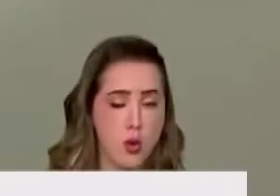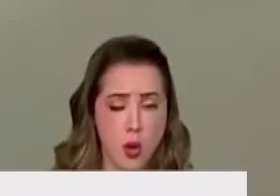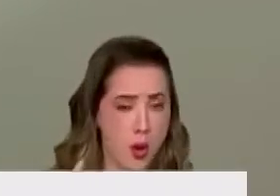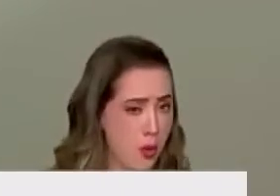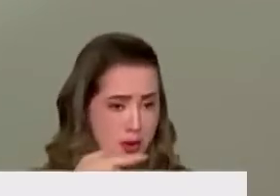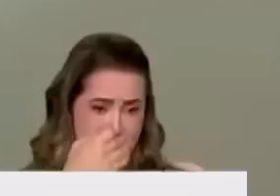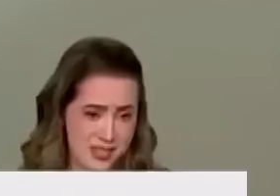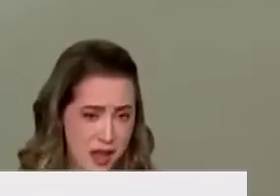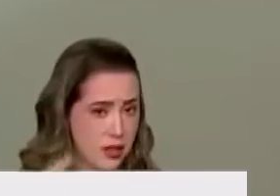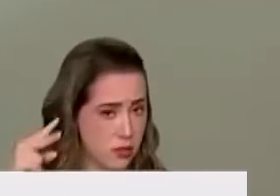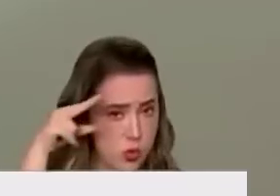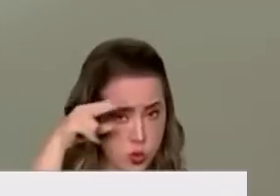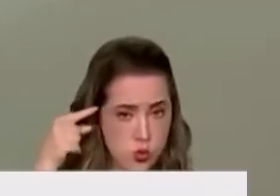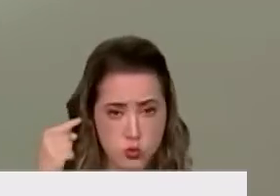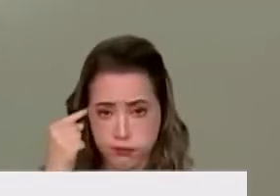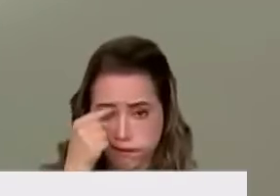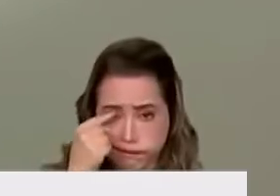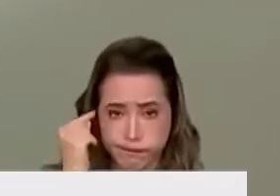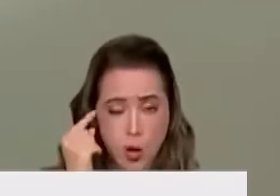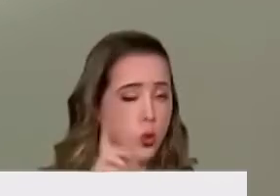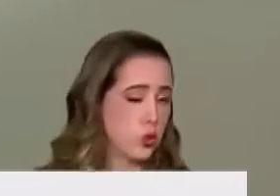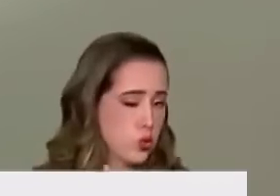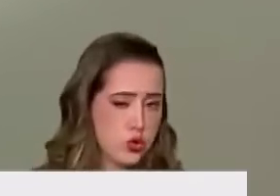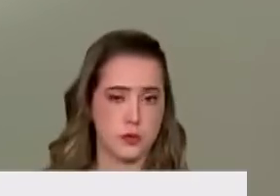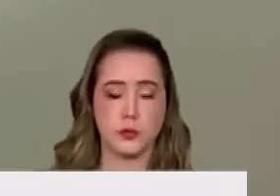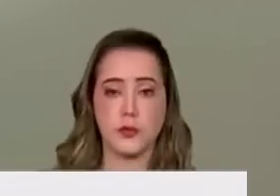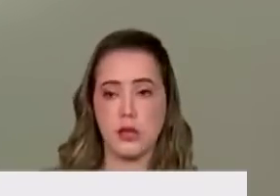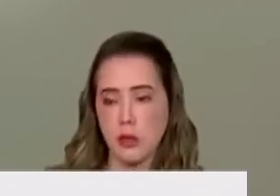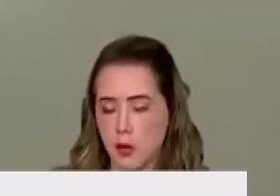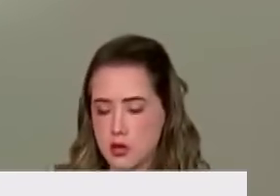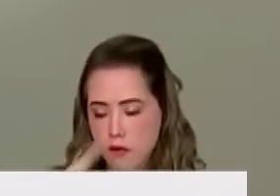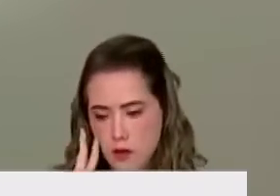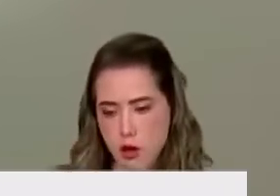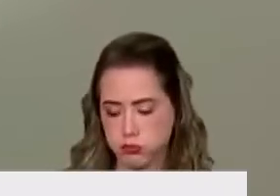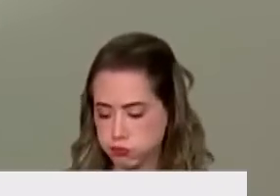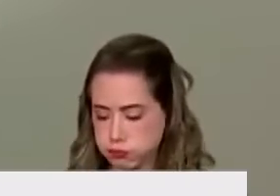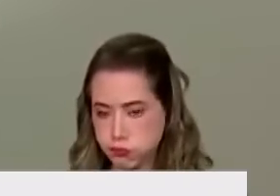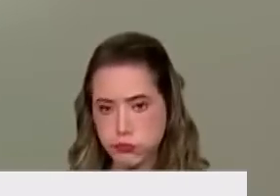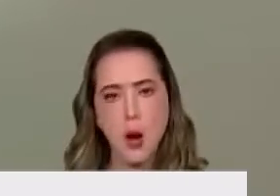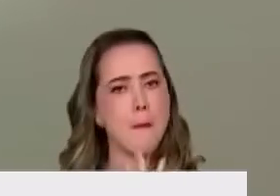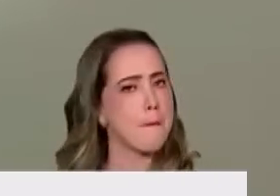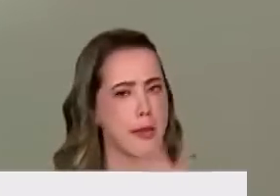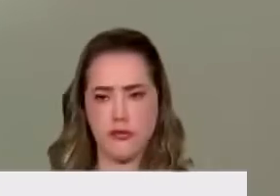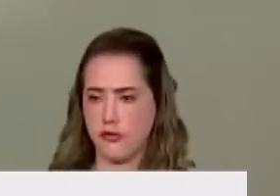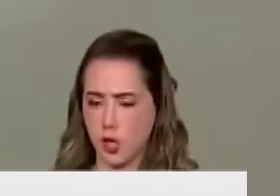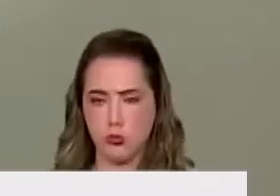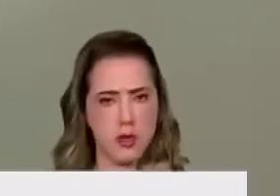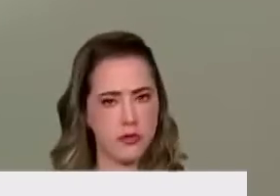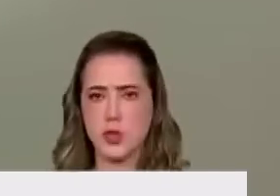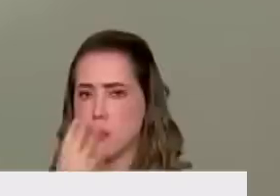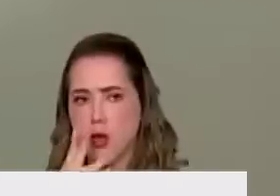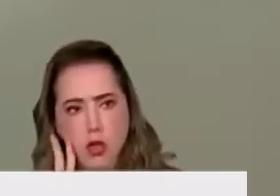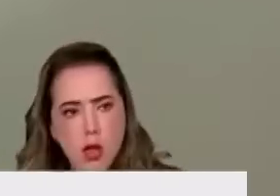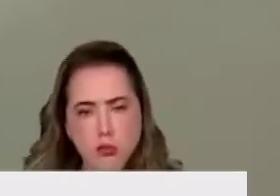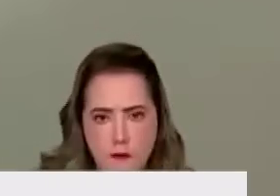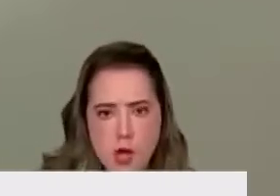de procedimento. Depois do final da cirurgia ortopédica, respondeu muito bem a cirurgia, a anestesia, então